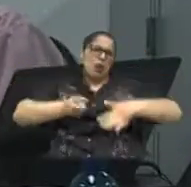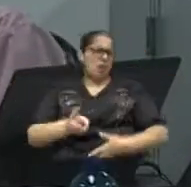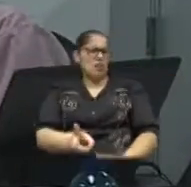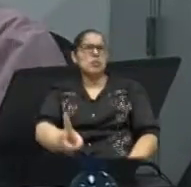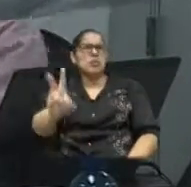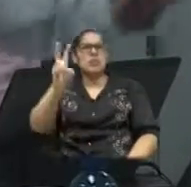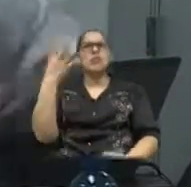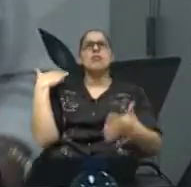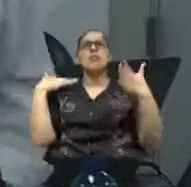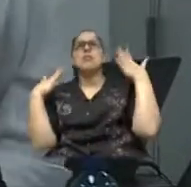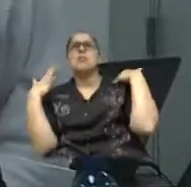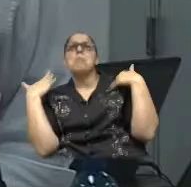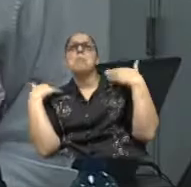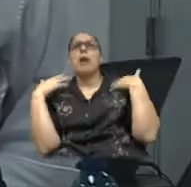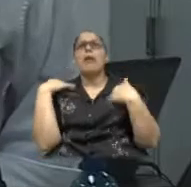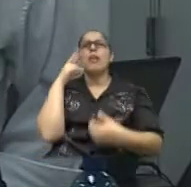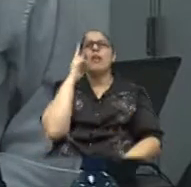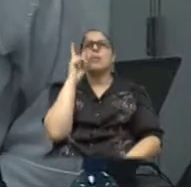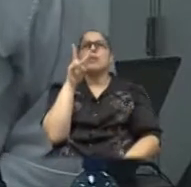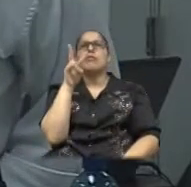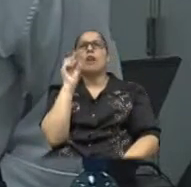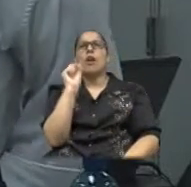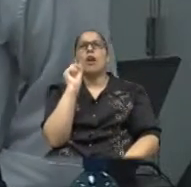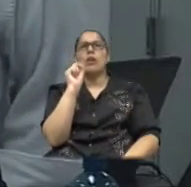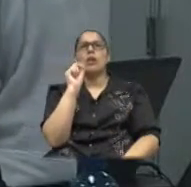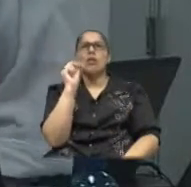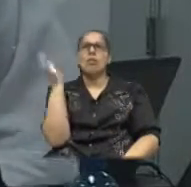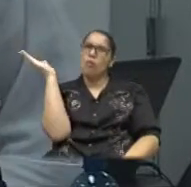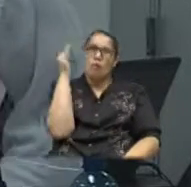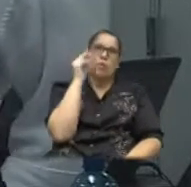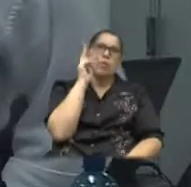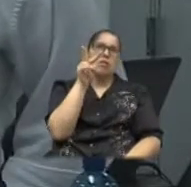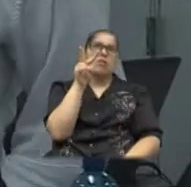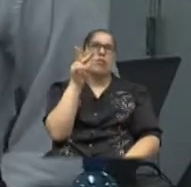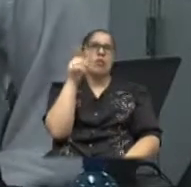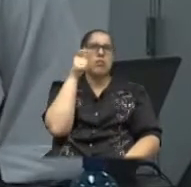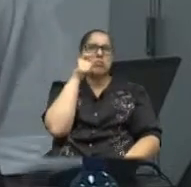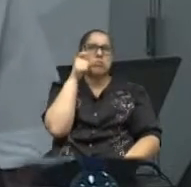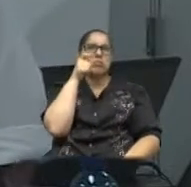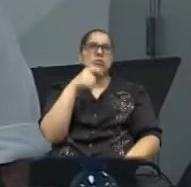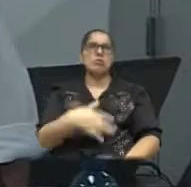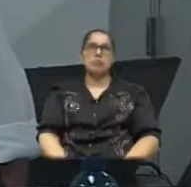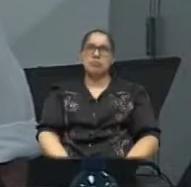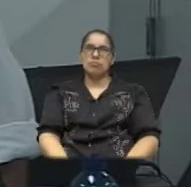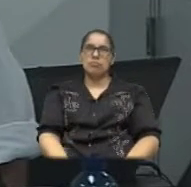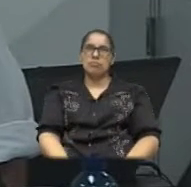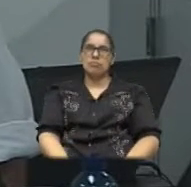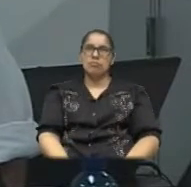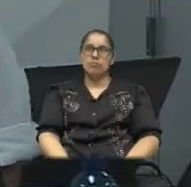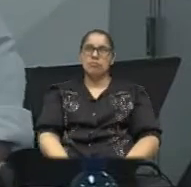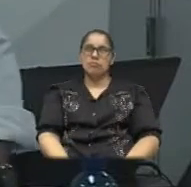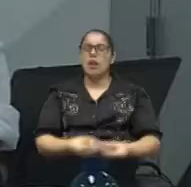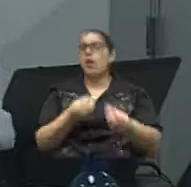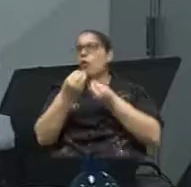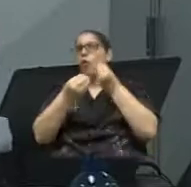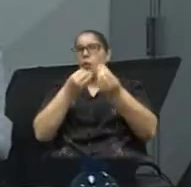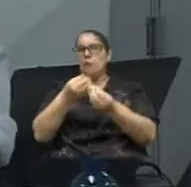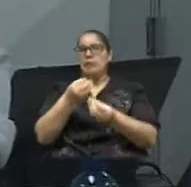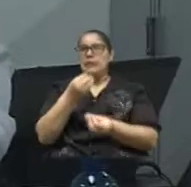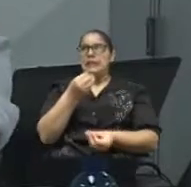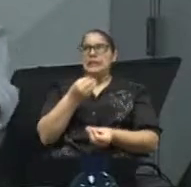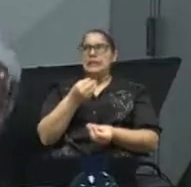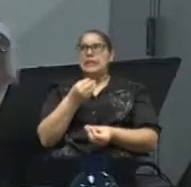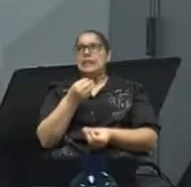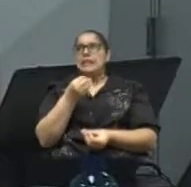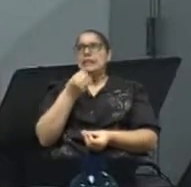vamos passear agora pela amostra. Vamos passear, lógico. Nessas horas, alemão, o pai que tem que explicar. O pai explica, mas vamos